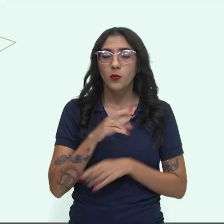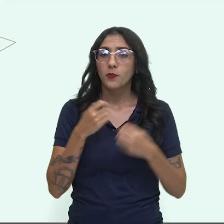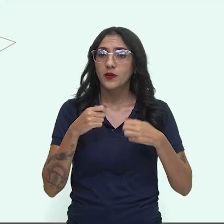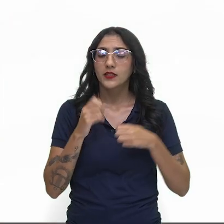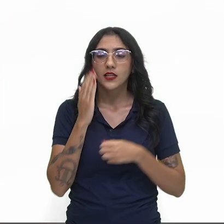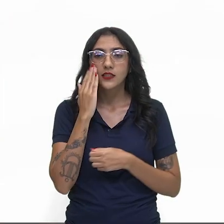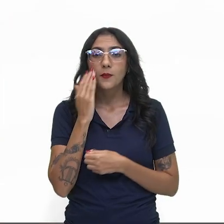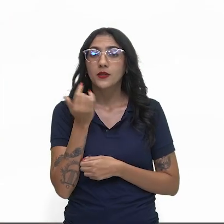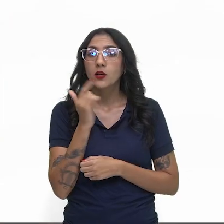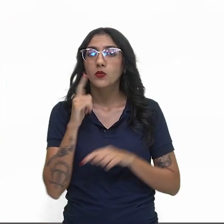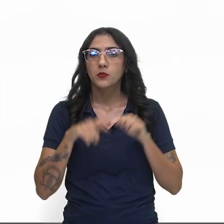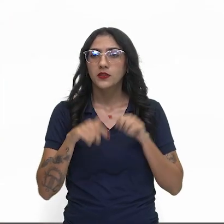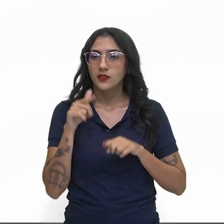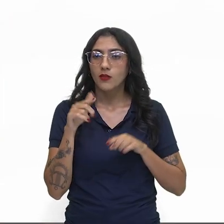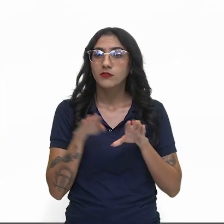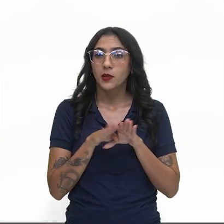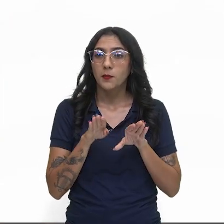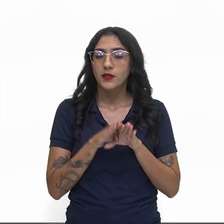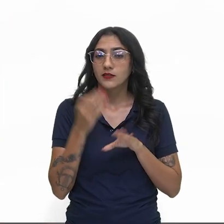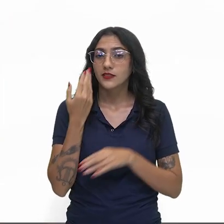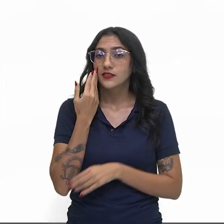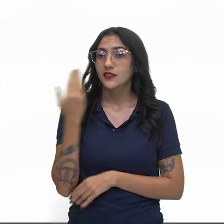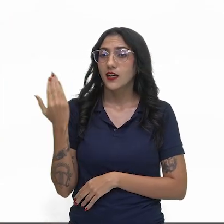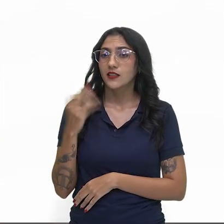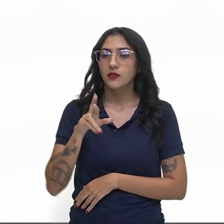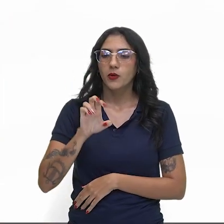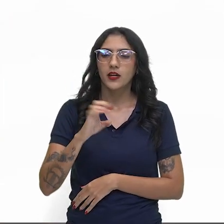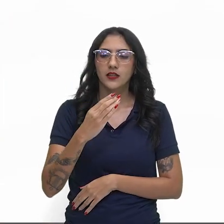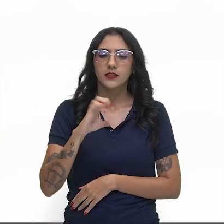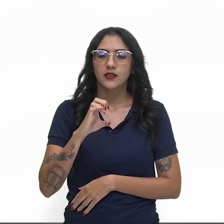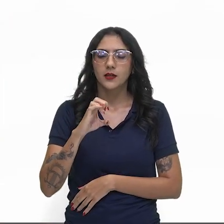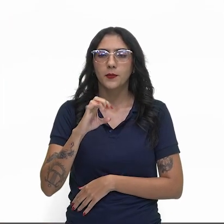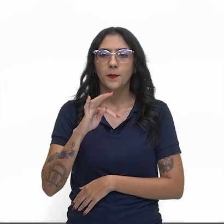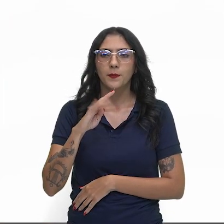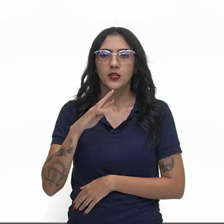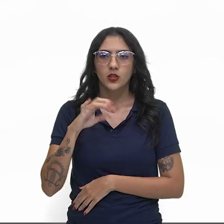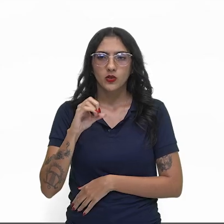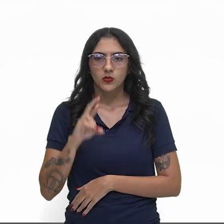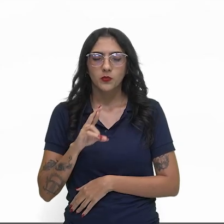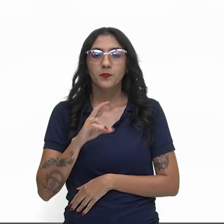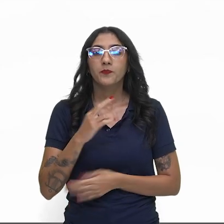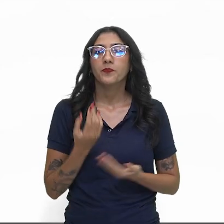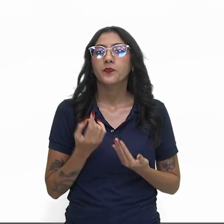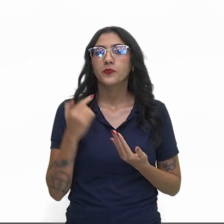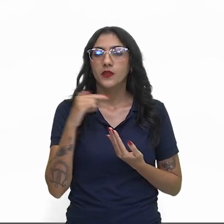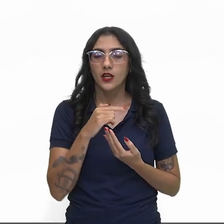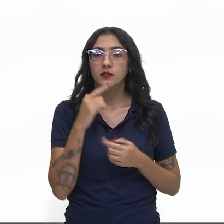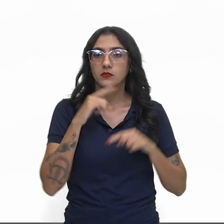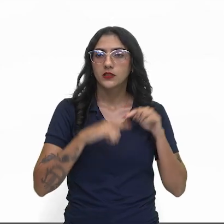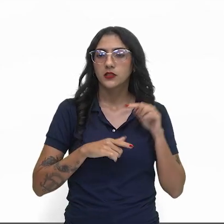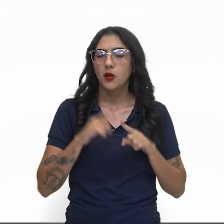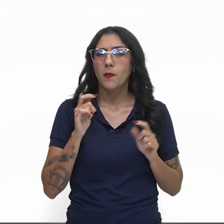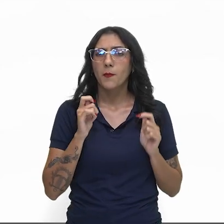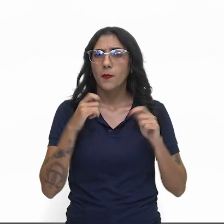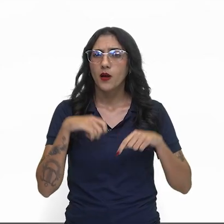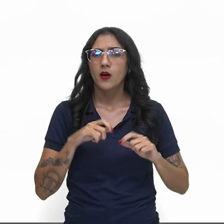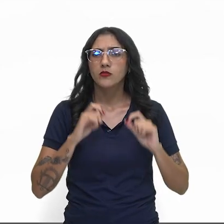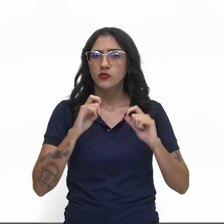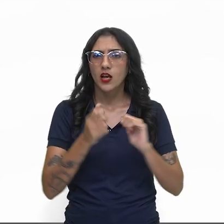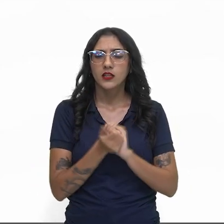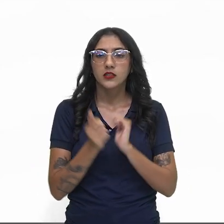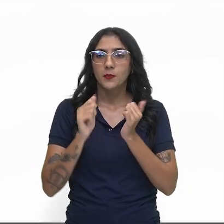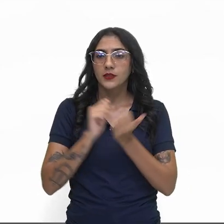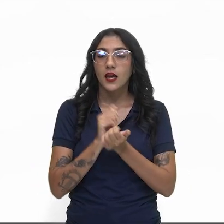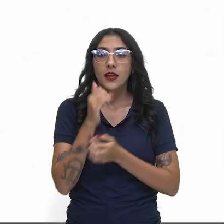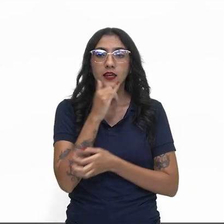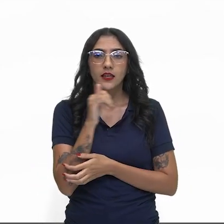do receptor. Olha lá, o receptor são dispositivos capazes de